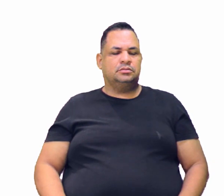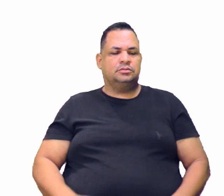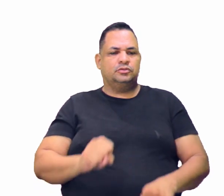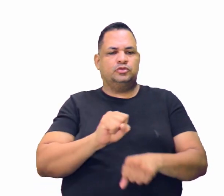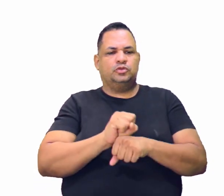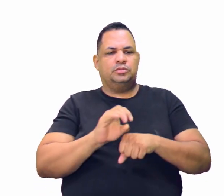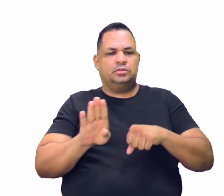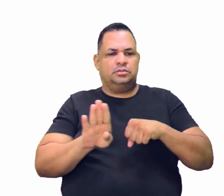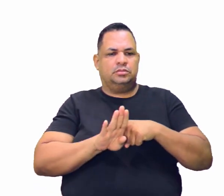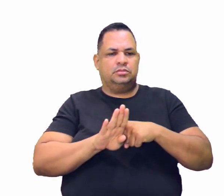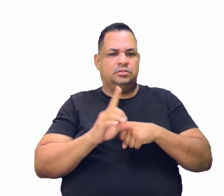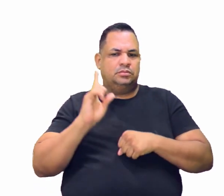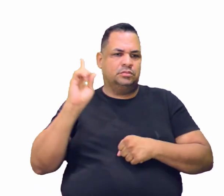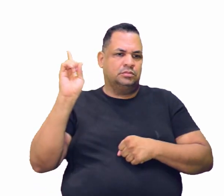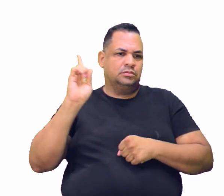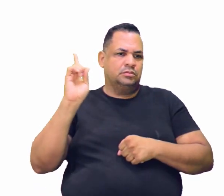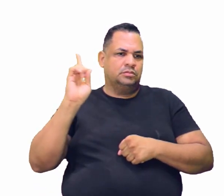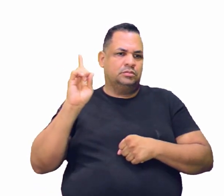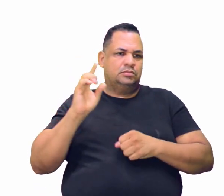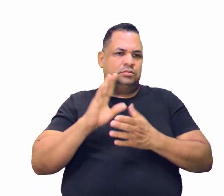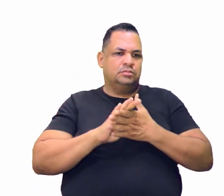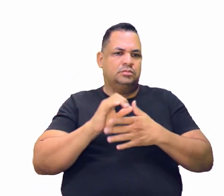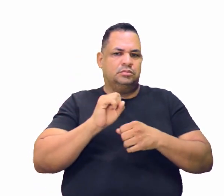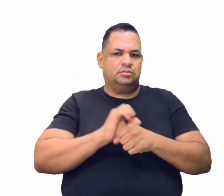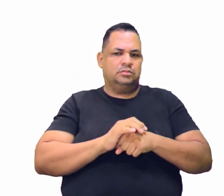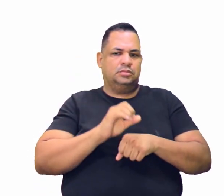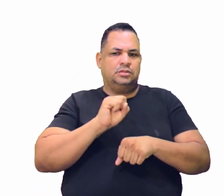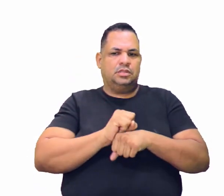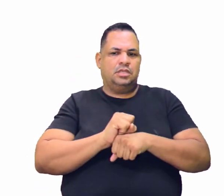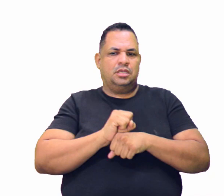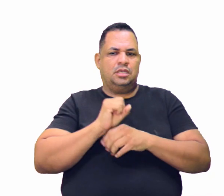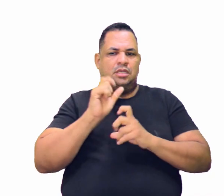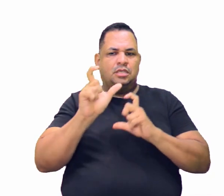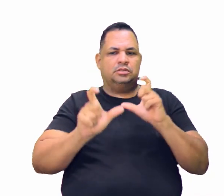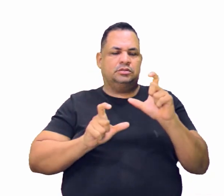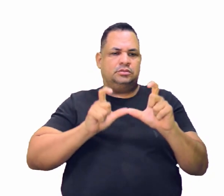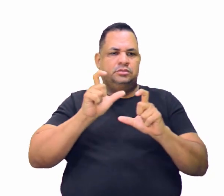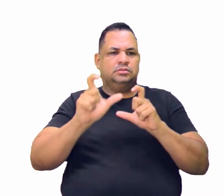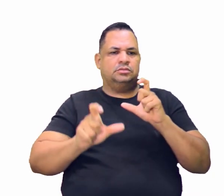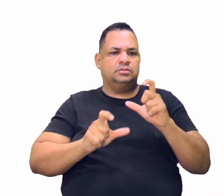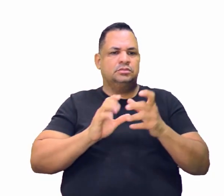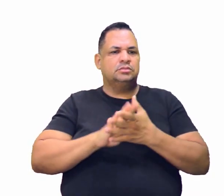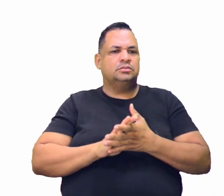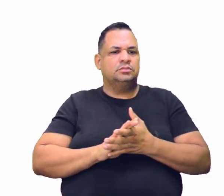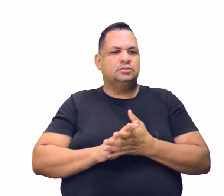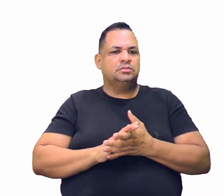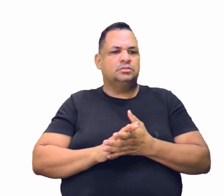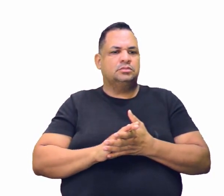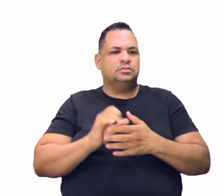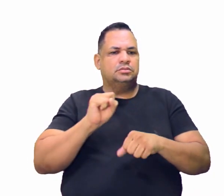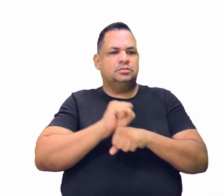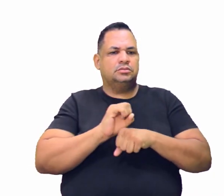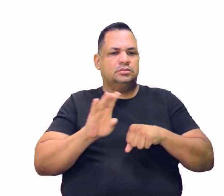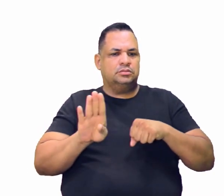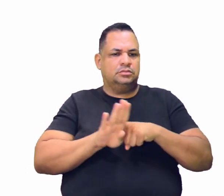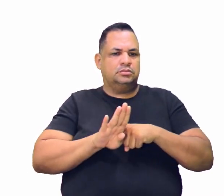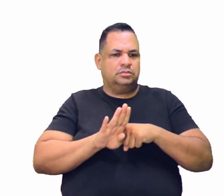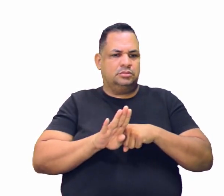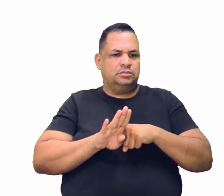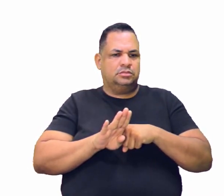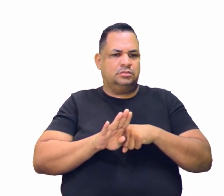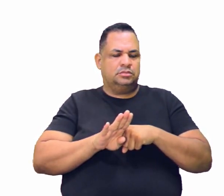substantivo. Aqui, ó, preste atenção, aqui é advérbio, é invariável. Como substantivo, olha só, um